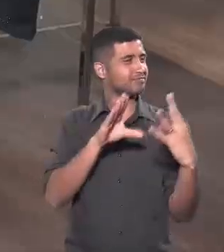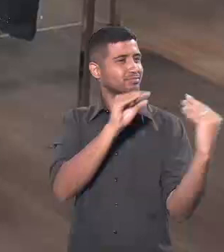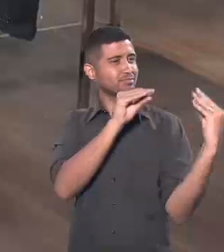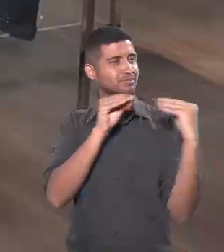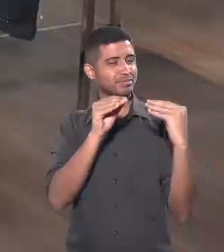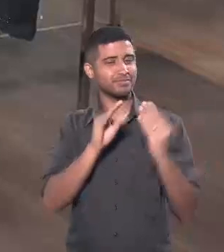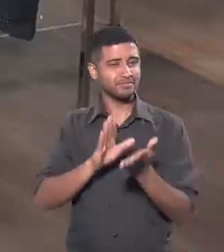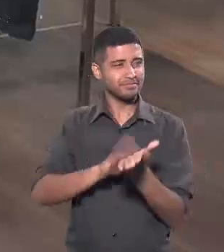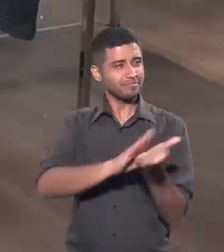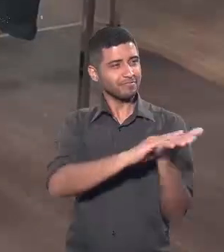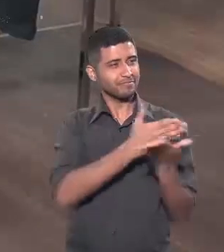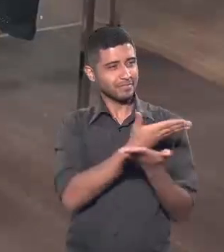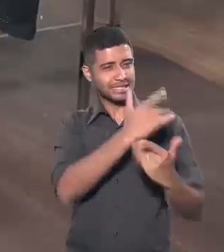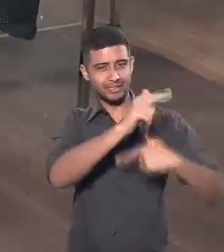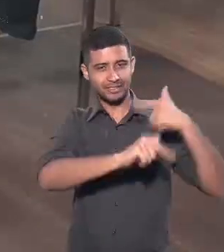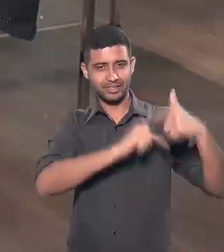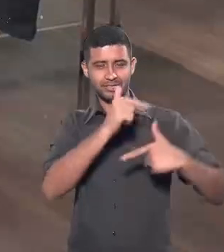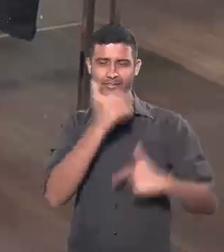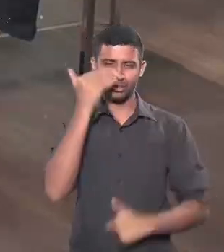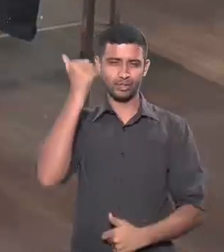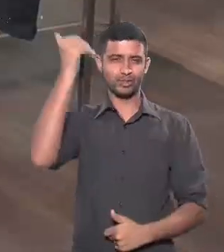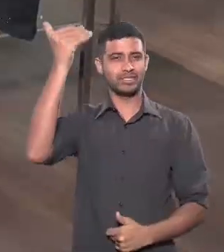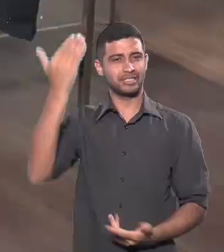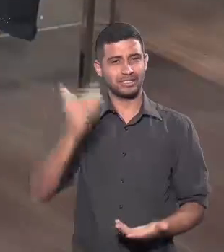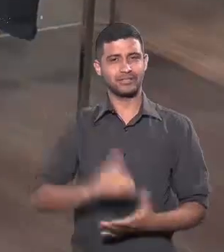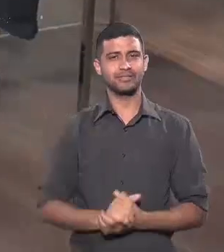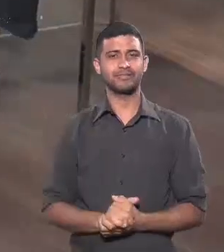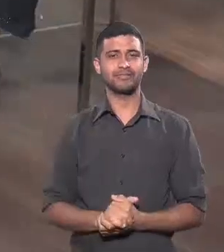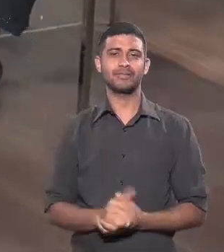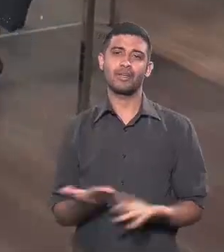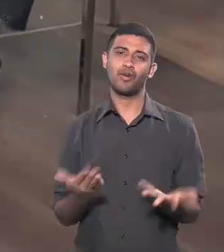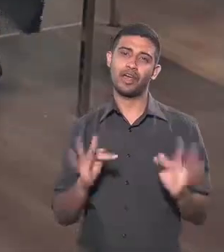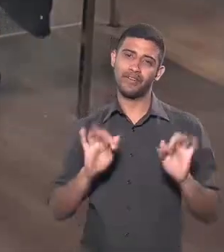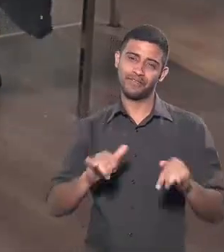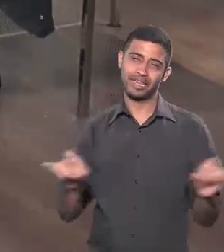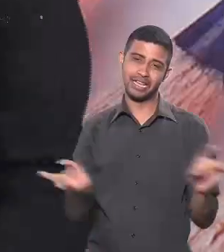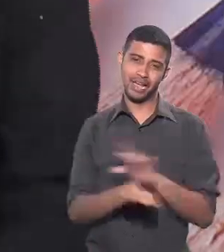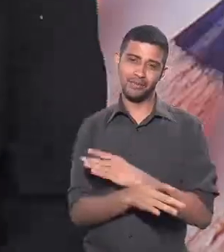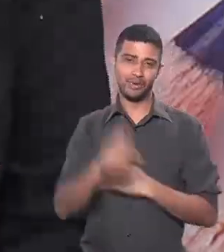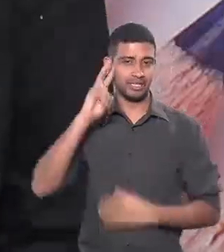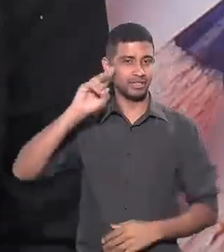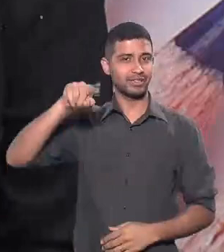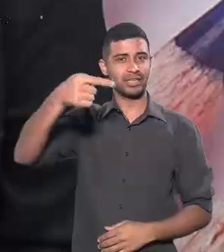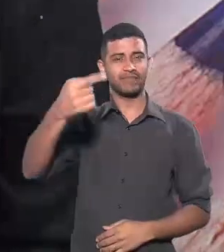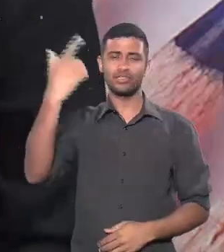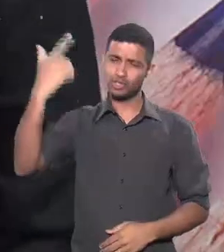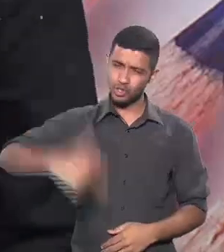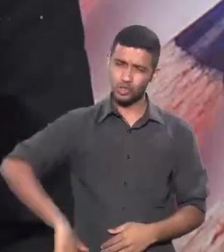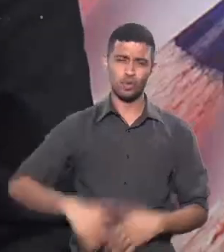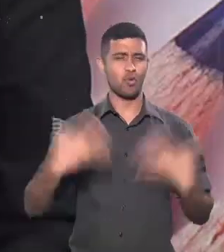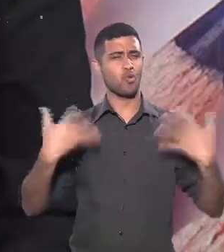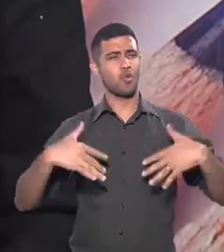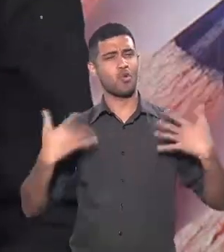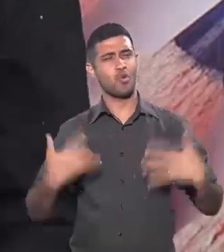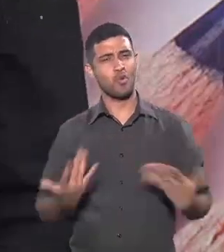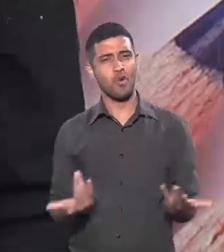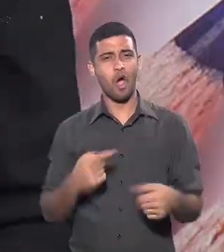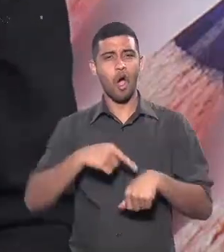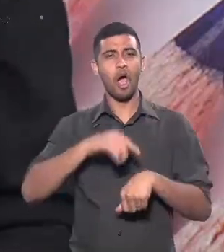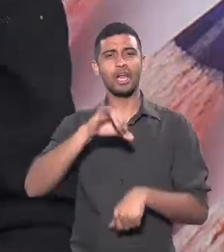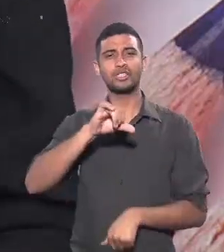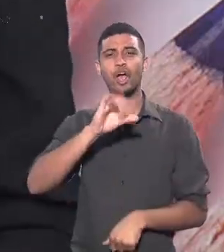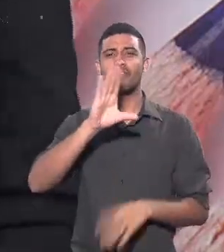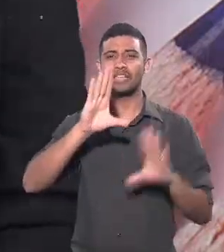pelo papo, parabéns pelo trabalho, sucesso. O nosso programa fica por aqui, na segunda-feira que vem tem